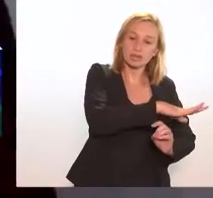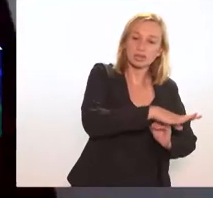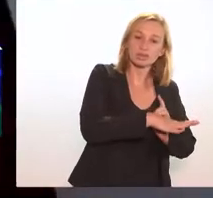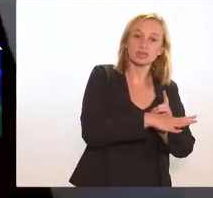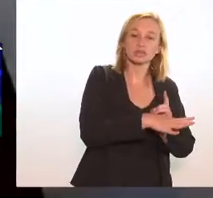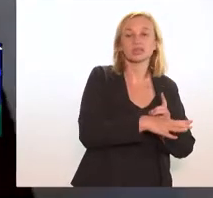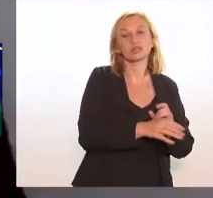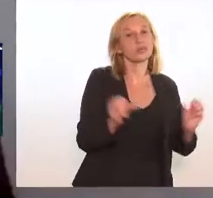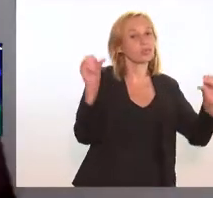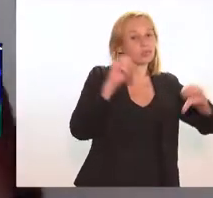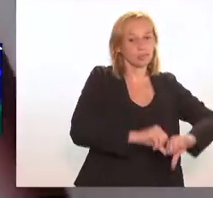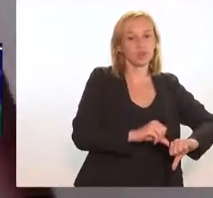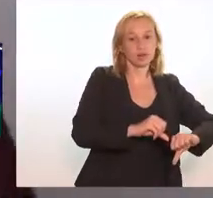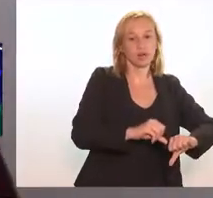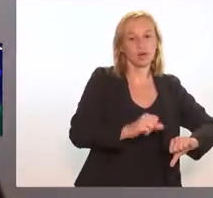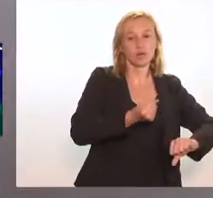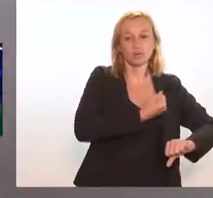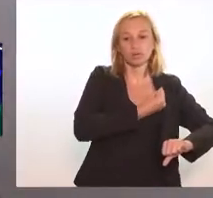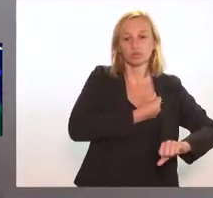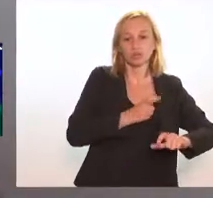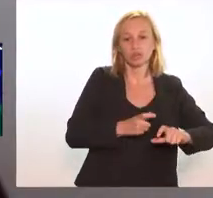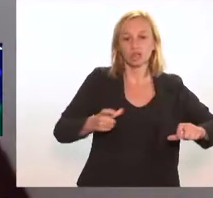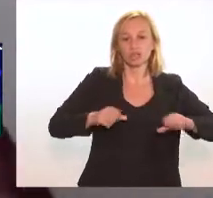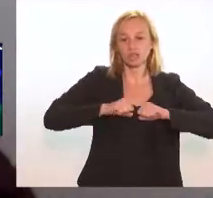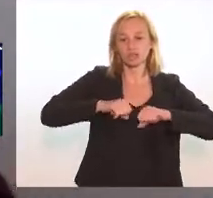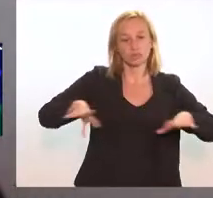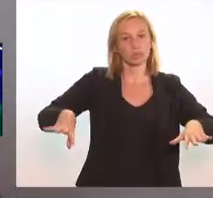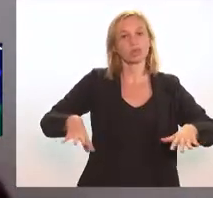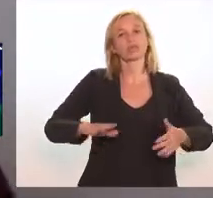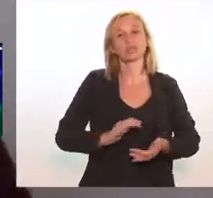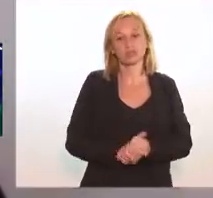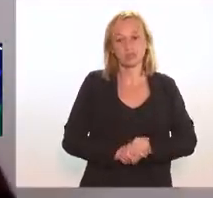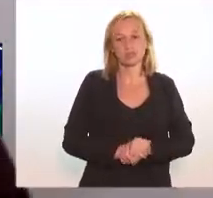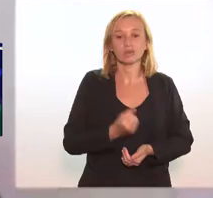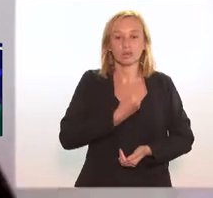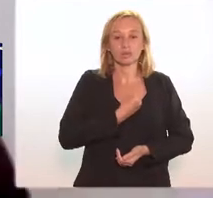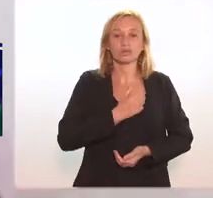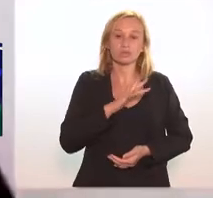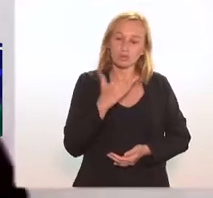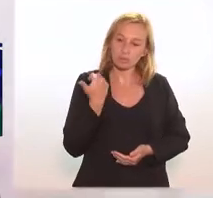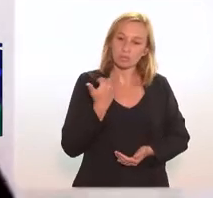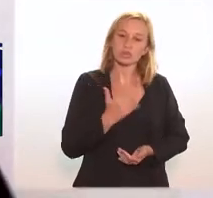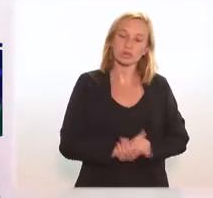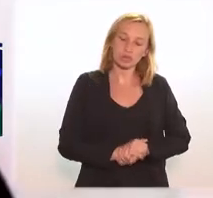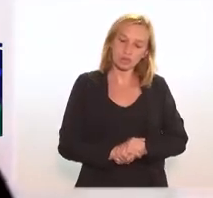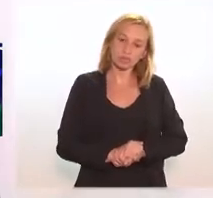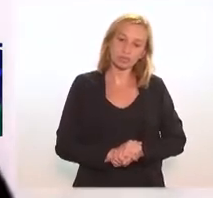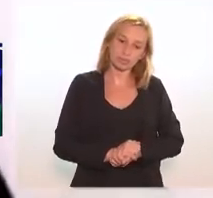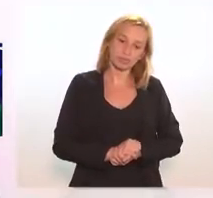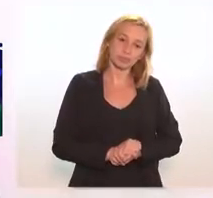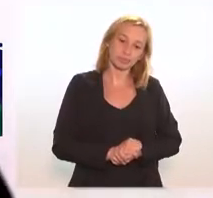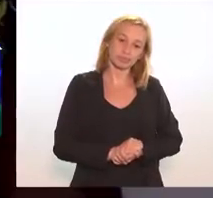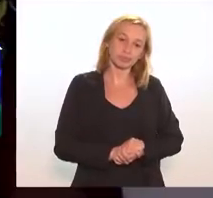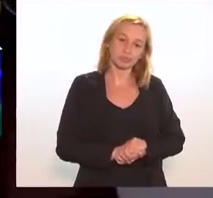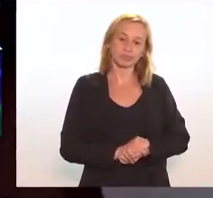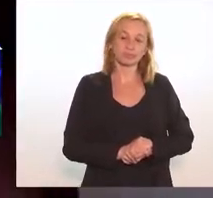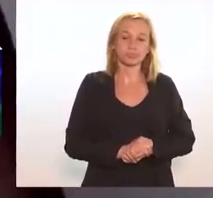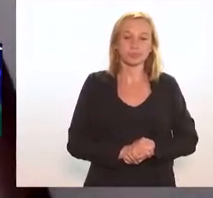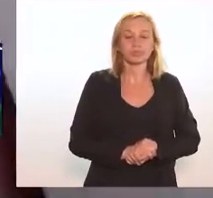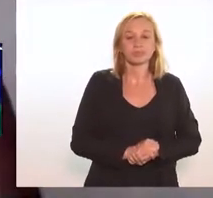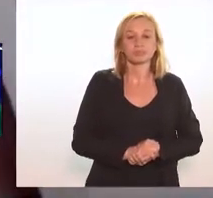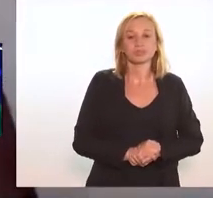incidência muito maior da pandemia e, consequentemente, para o aumento concluir, dos casos e também o aumento dos